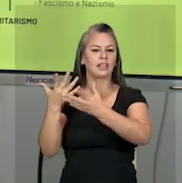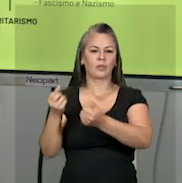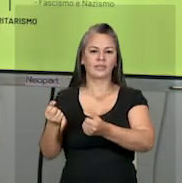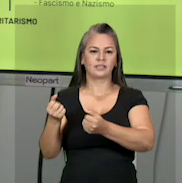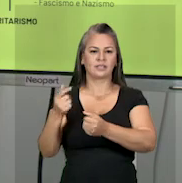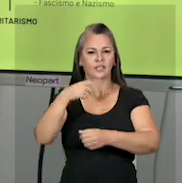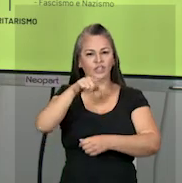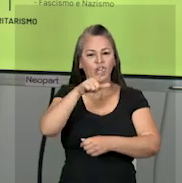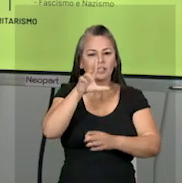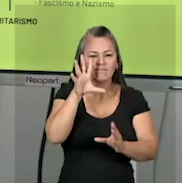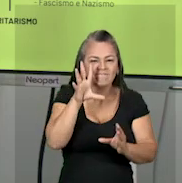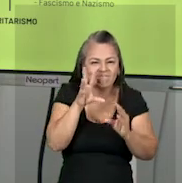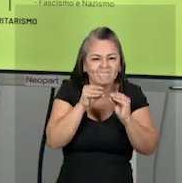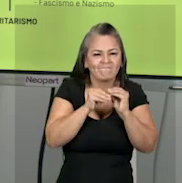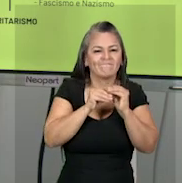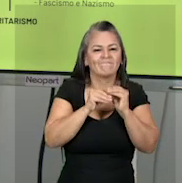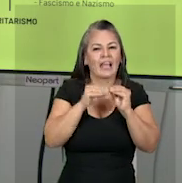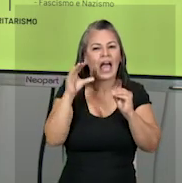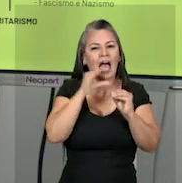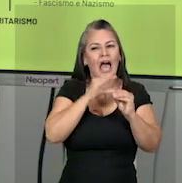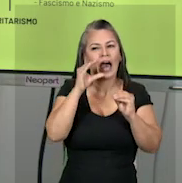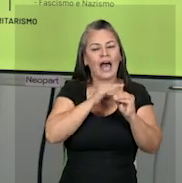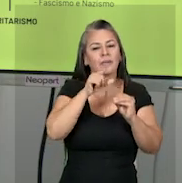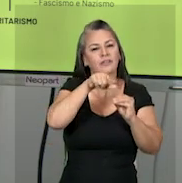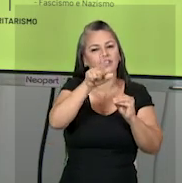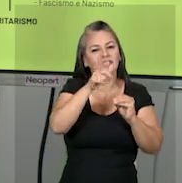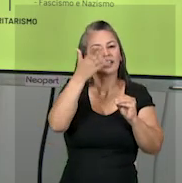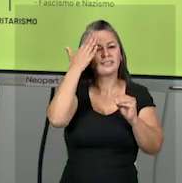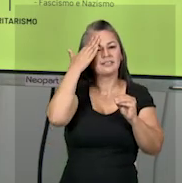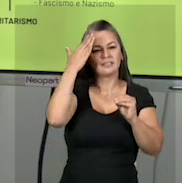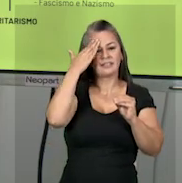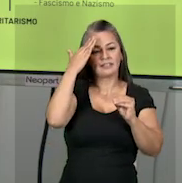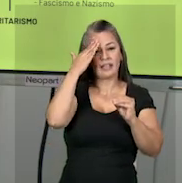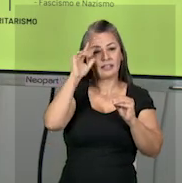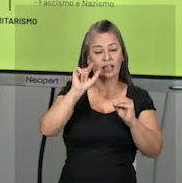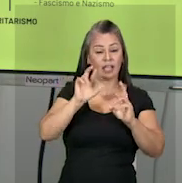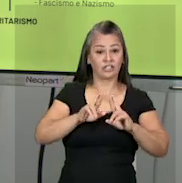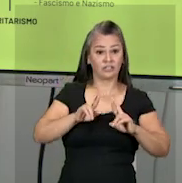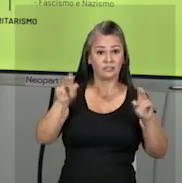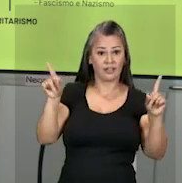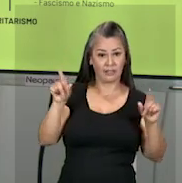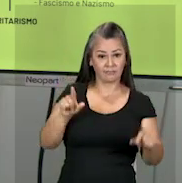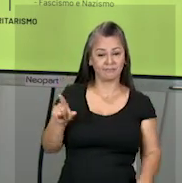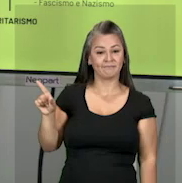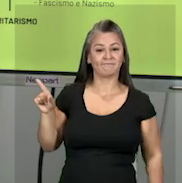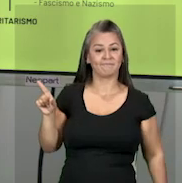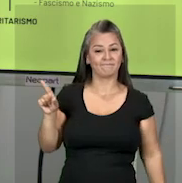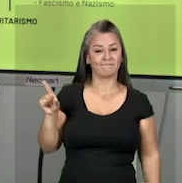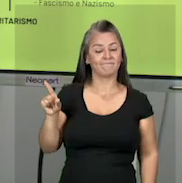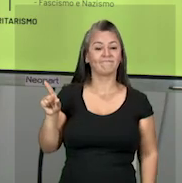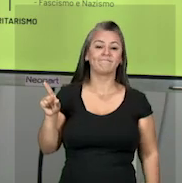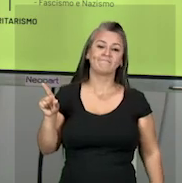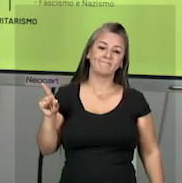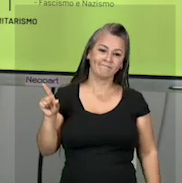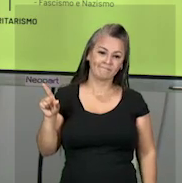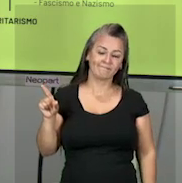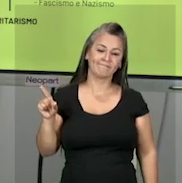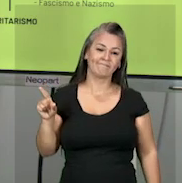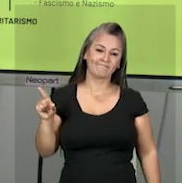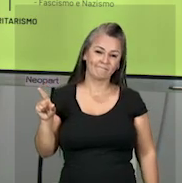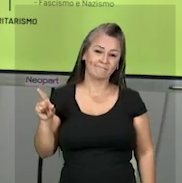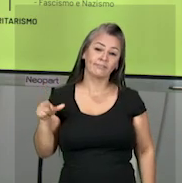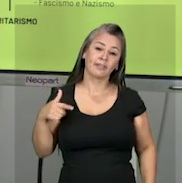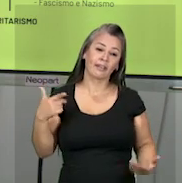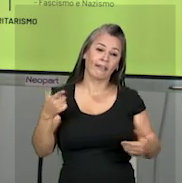rasante, né, de maneira bem sucinta e bem rapidinha para entender a diferença entre direita e esquerda. e a gente fica